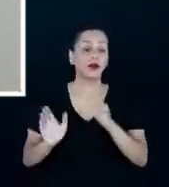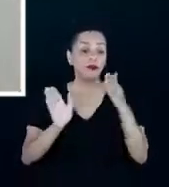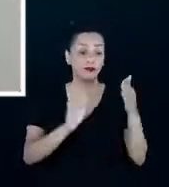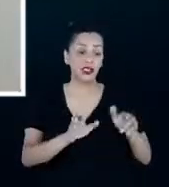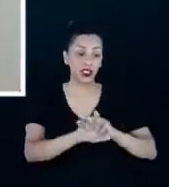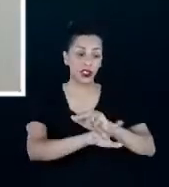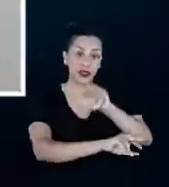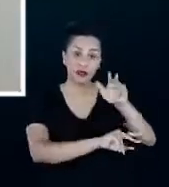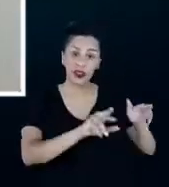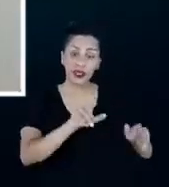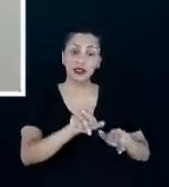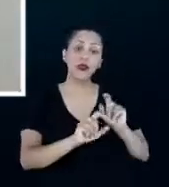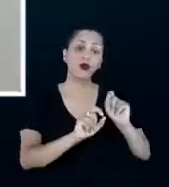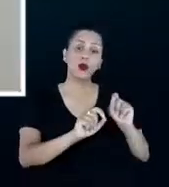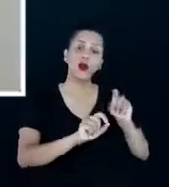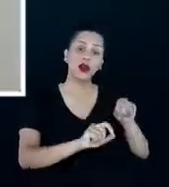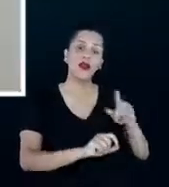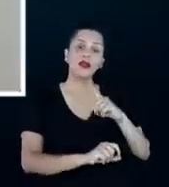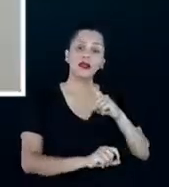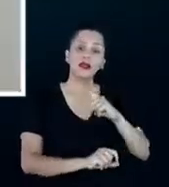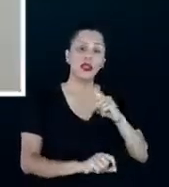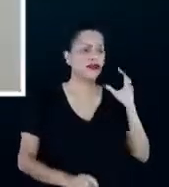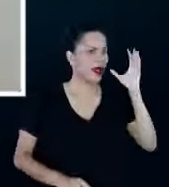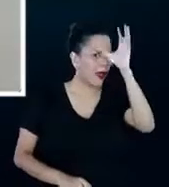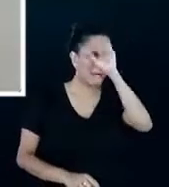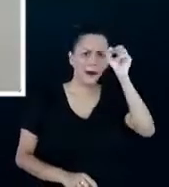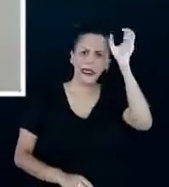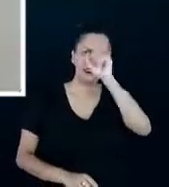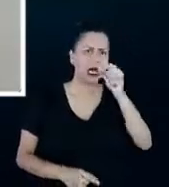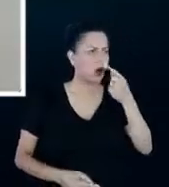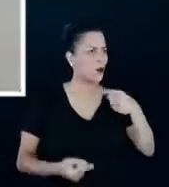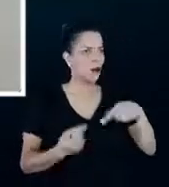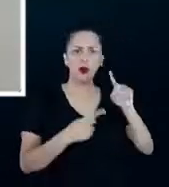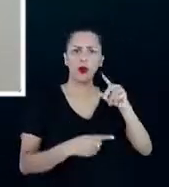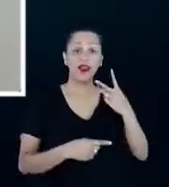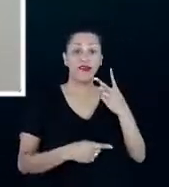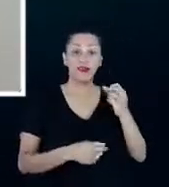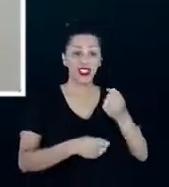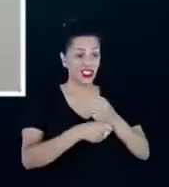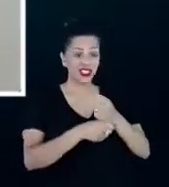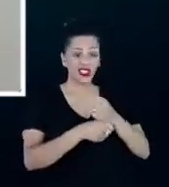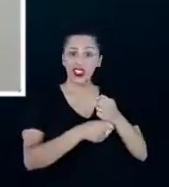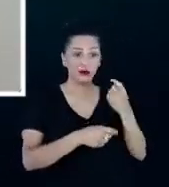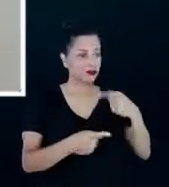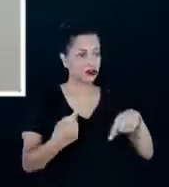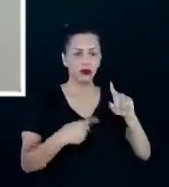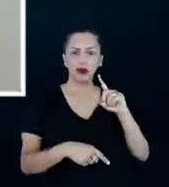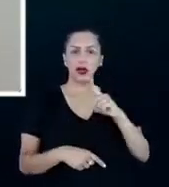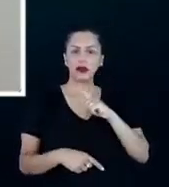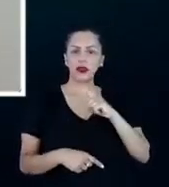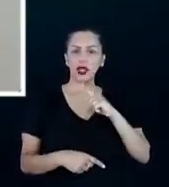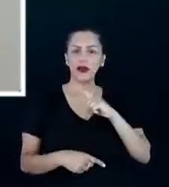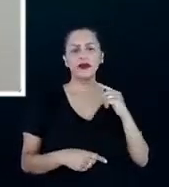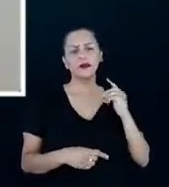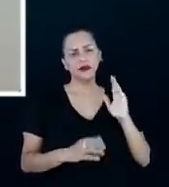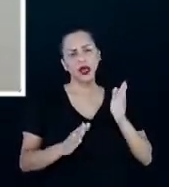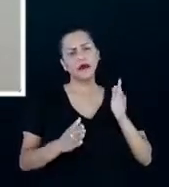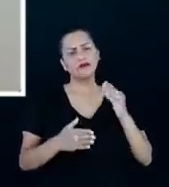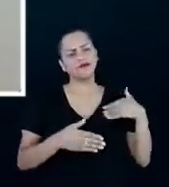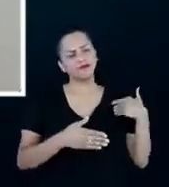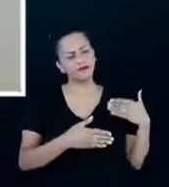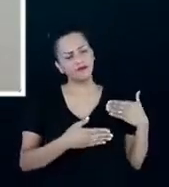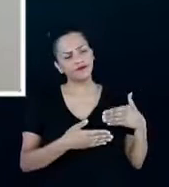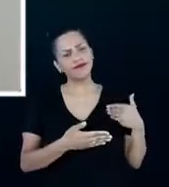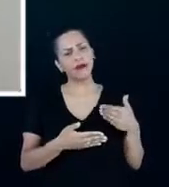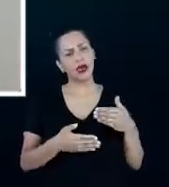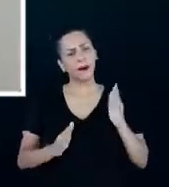de matriz, a gente passou por um grande aprendizado, né? Então, nos últimos 20 anos, a gente passou um bom tempo, né, desenvolvendo os leilões